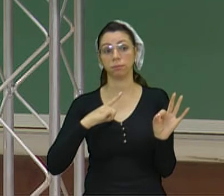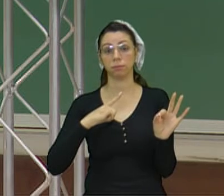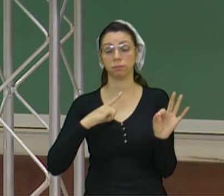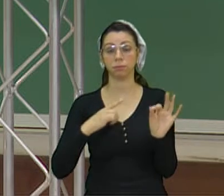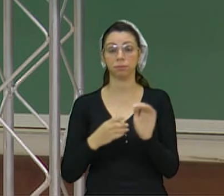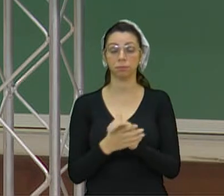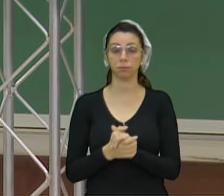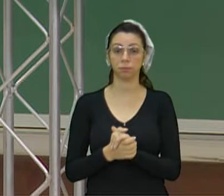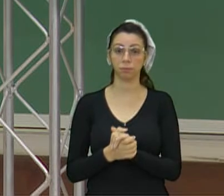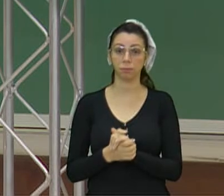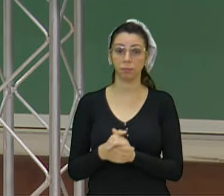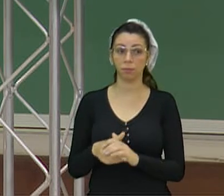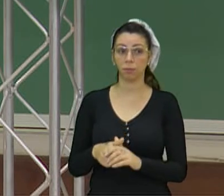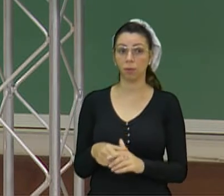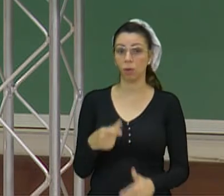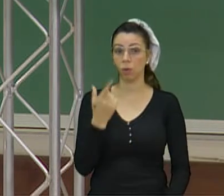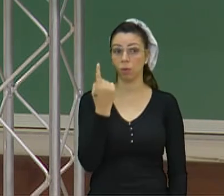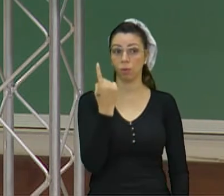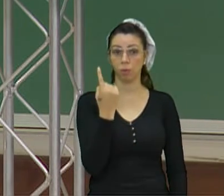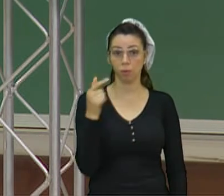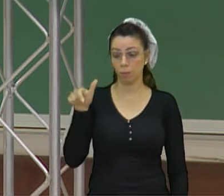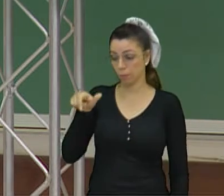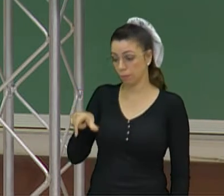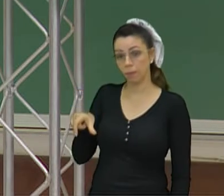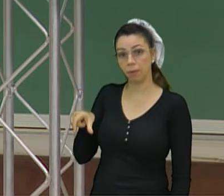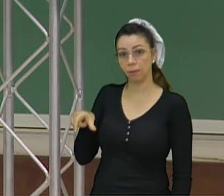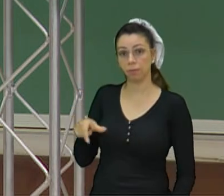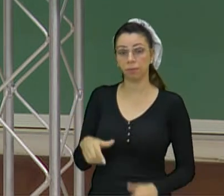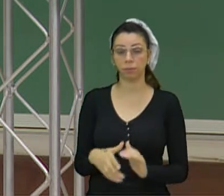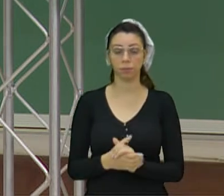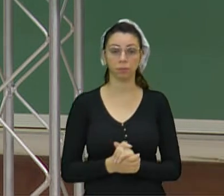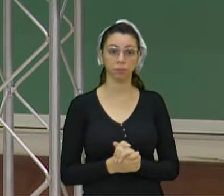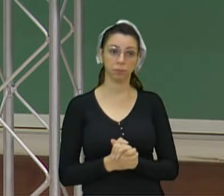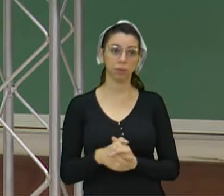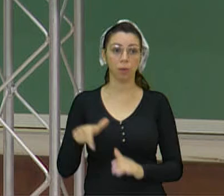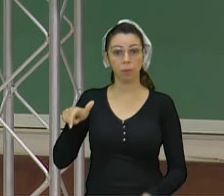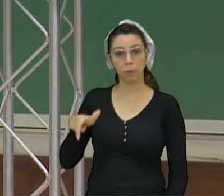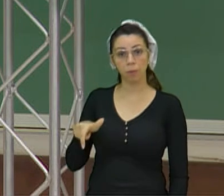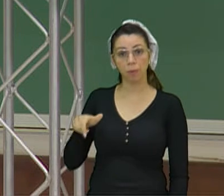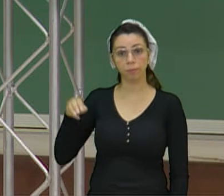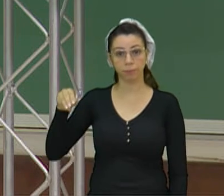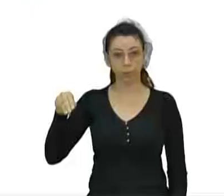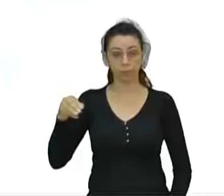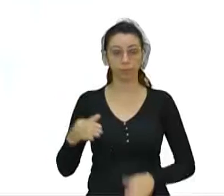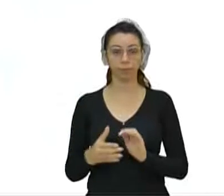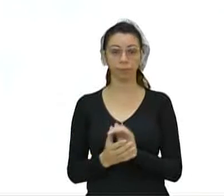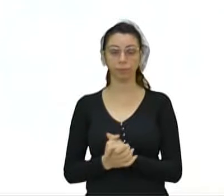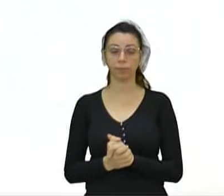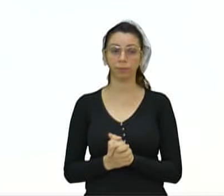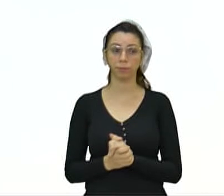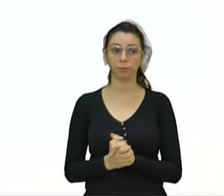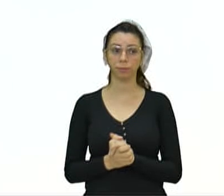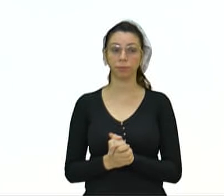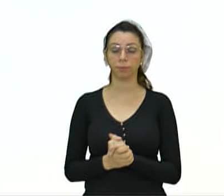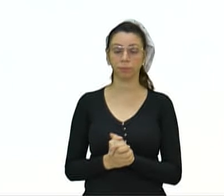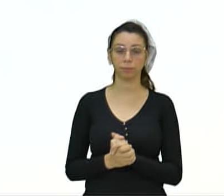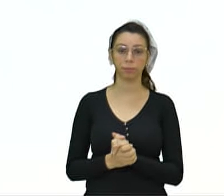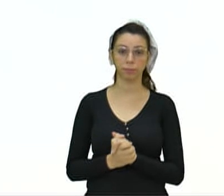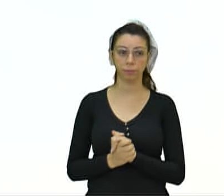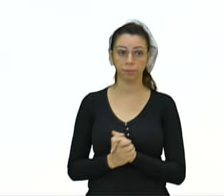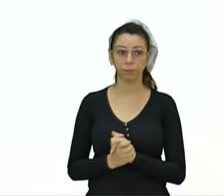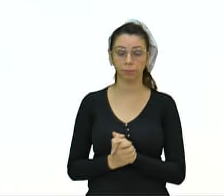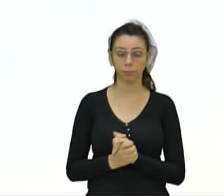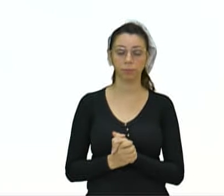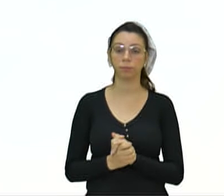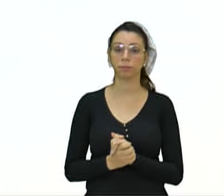1 metro. 1 metro. É isso aqui a dimensão, a unidade. Marque a alternativa que indica